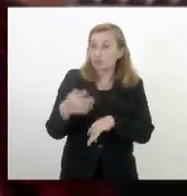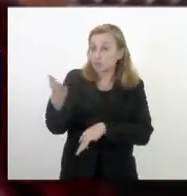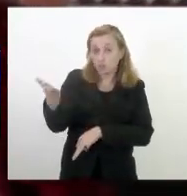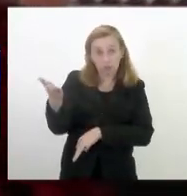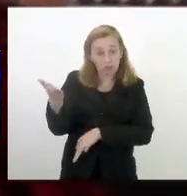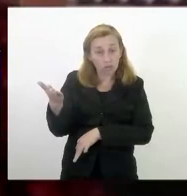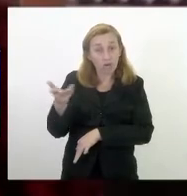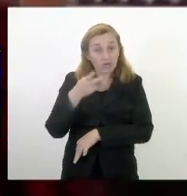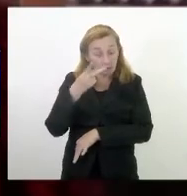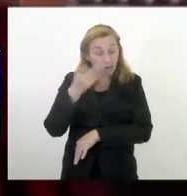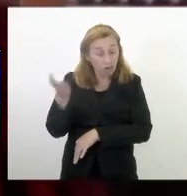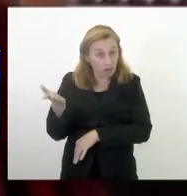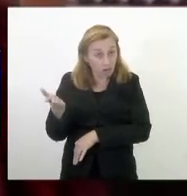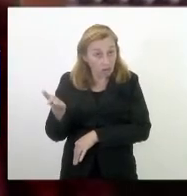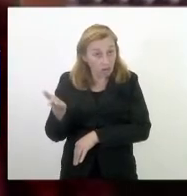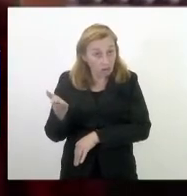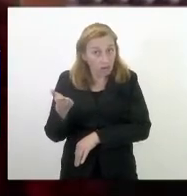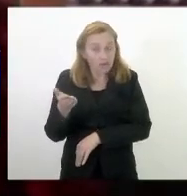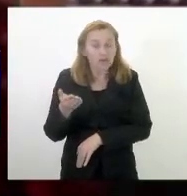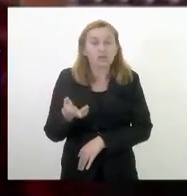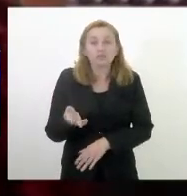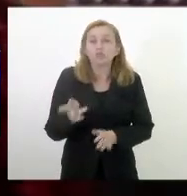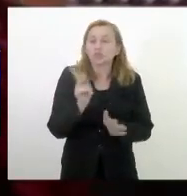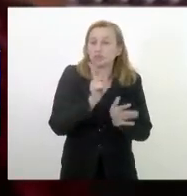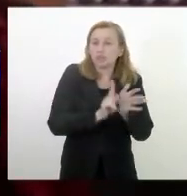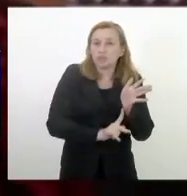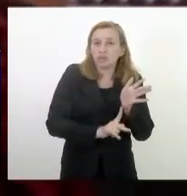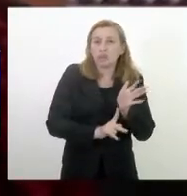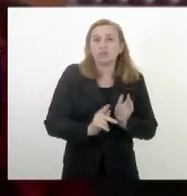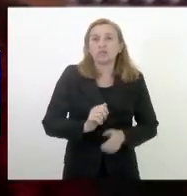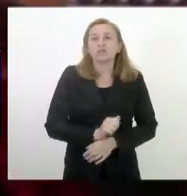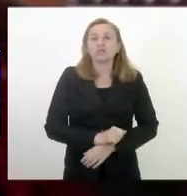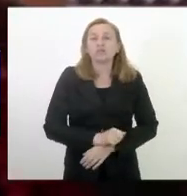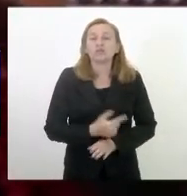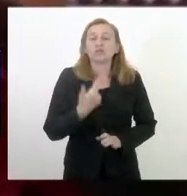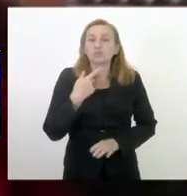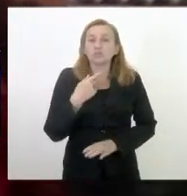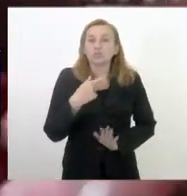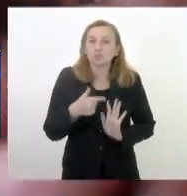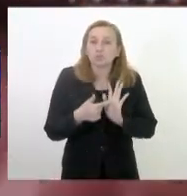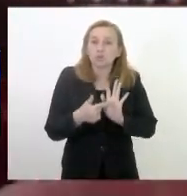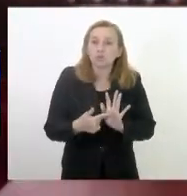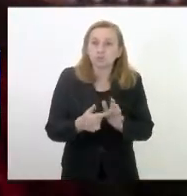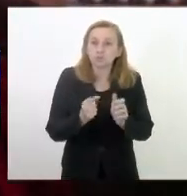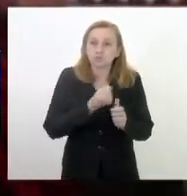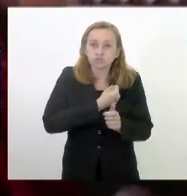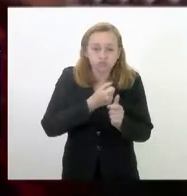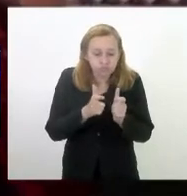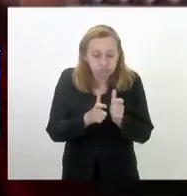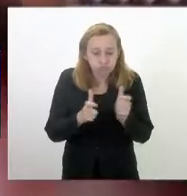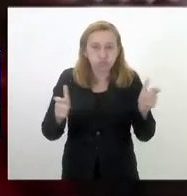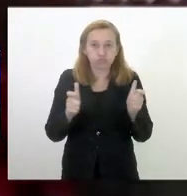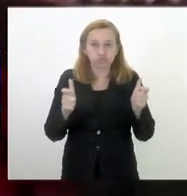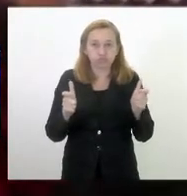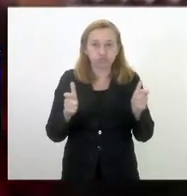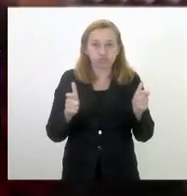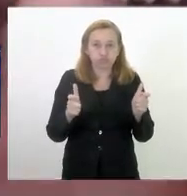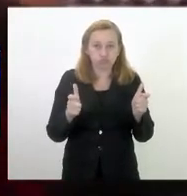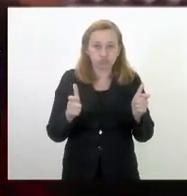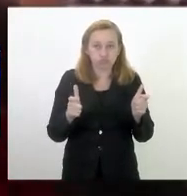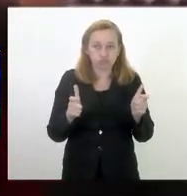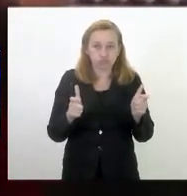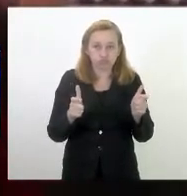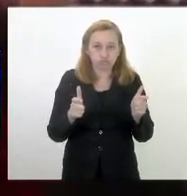fazer a discussão em torno desse projeto, menciona o crescimento nesse, a gente poderia chamar desse gráfico